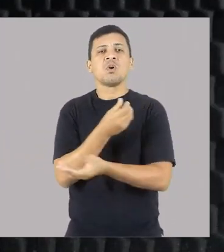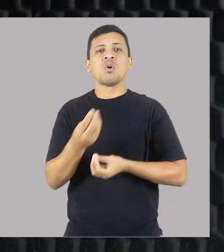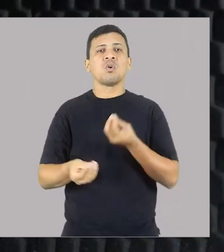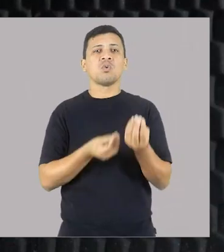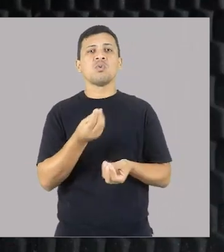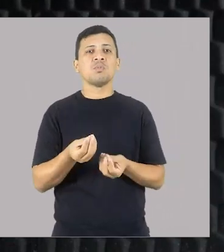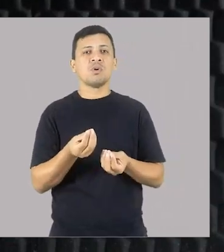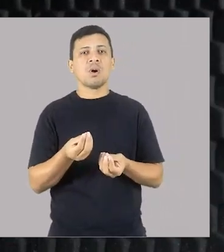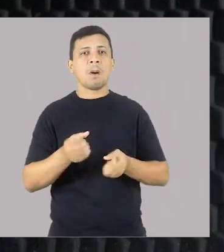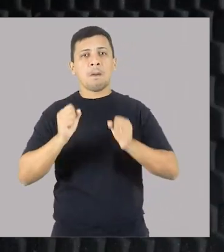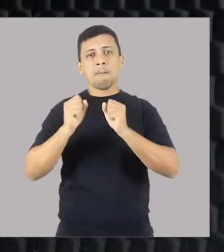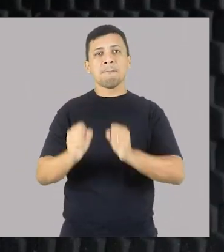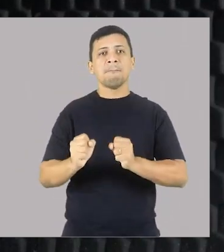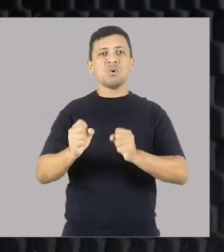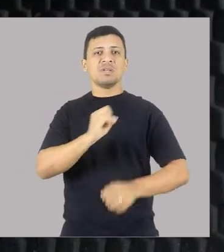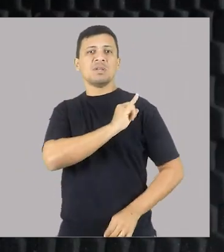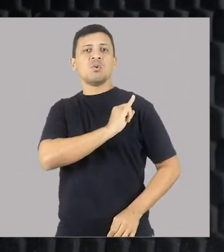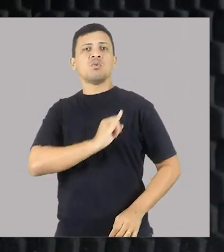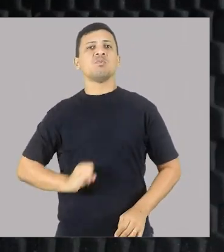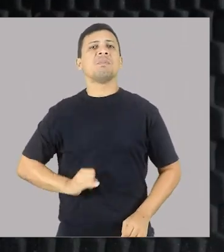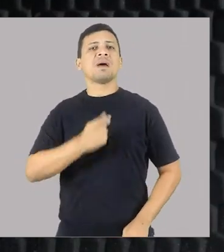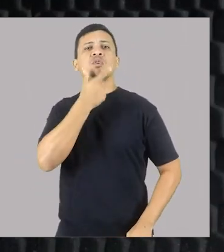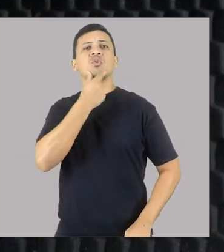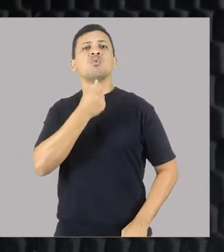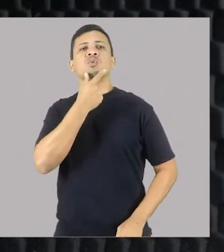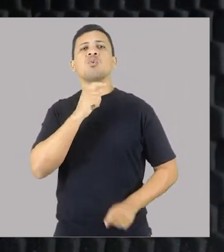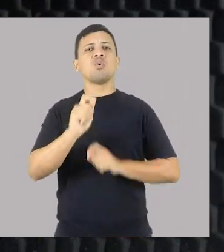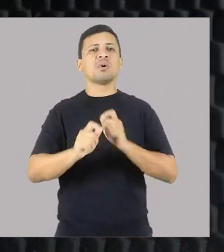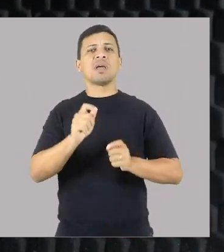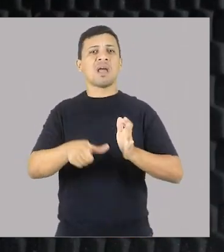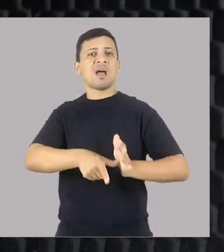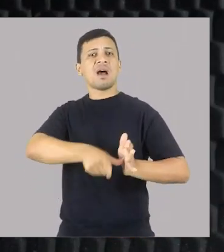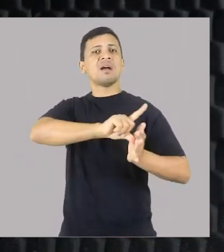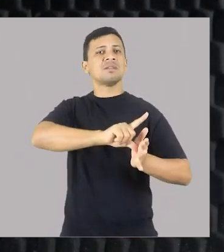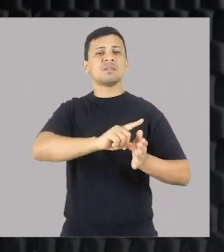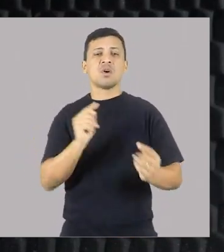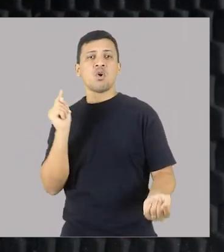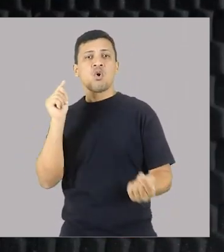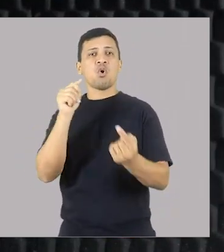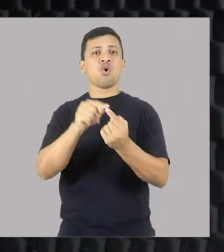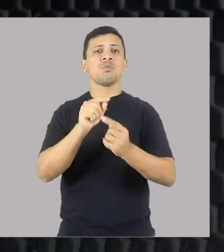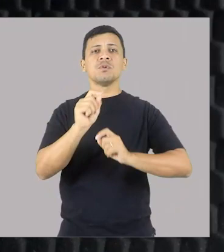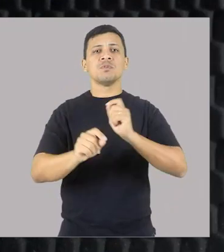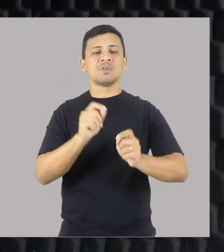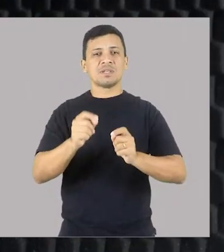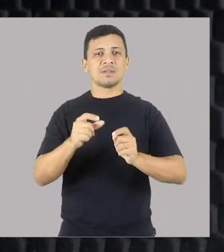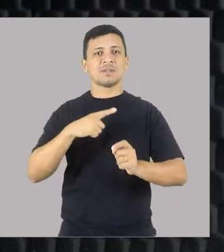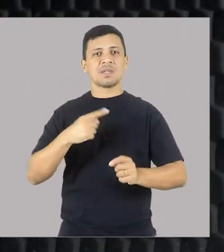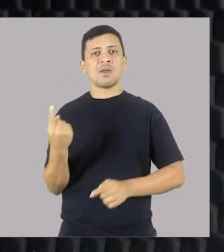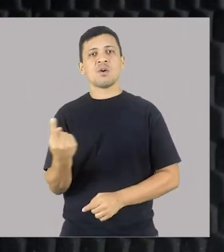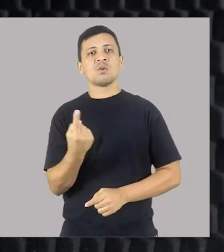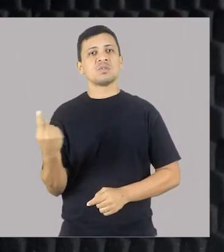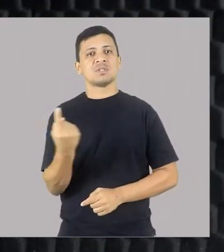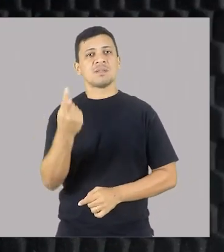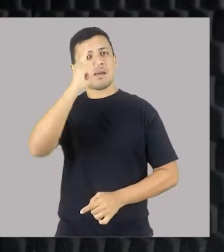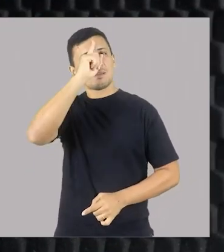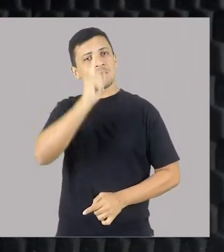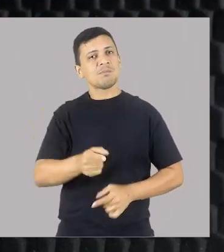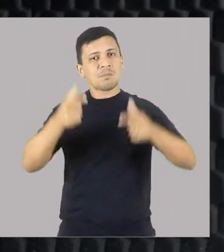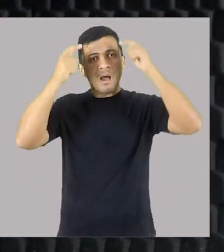o poder do imperador, cujo objetivo seria um centralismo monárquico para garantir a